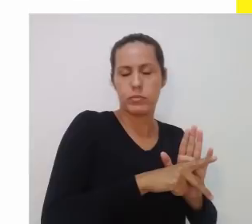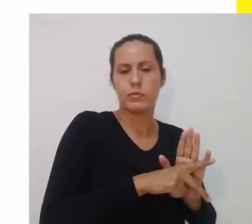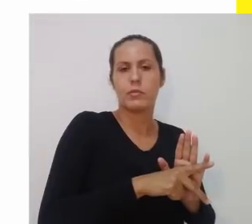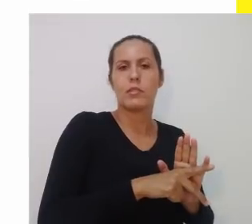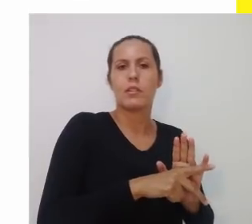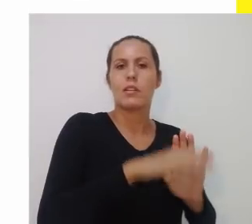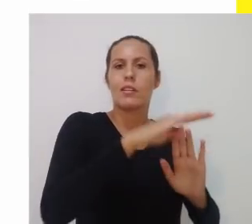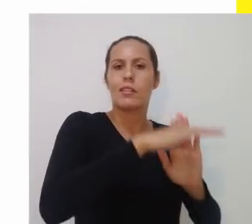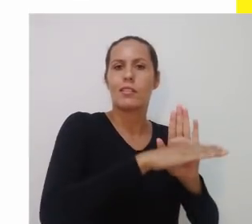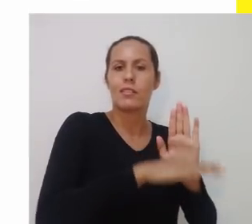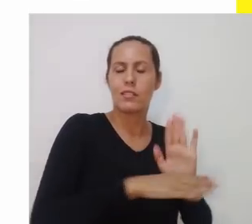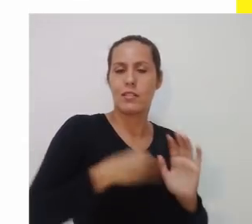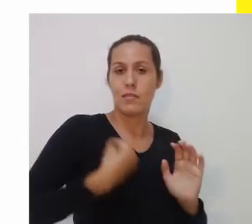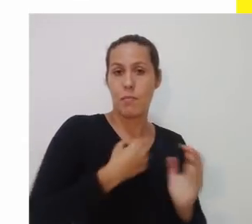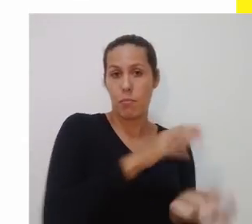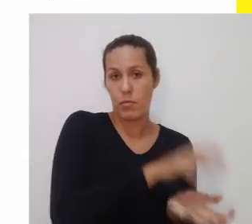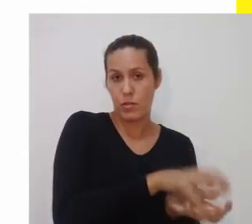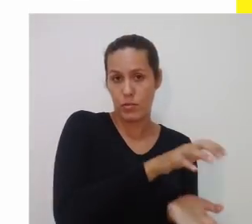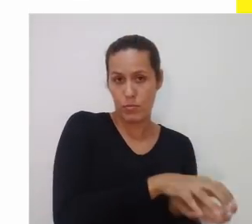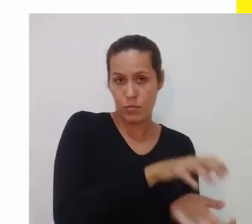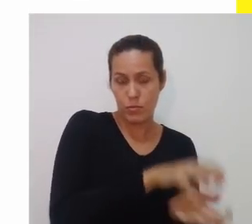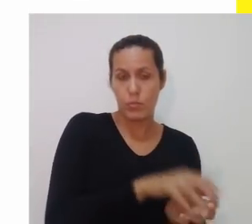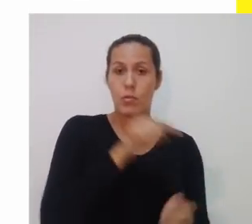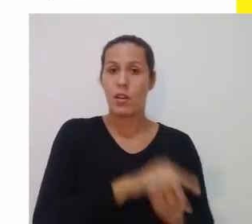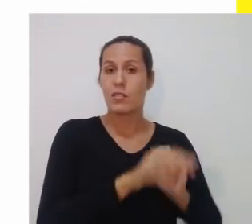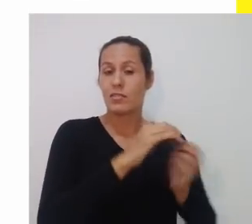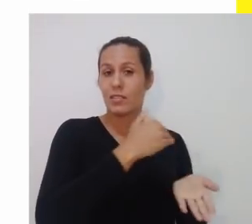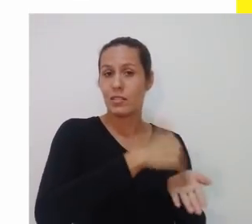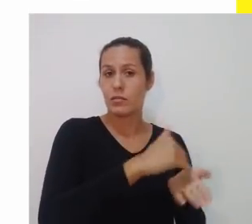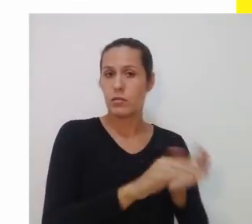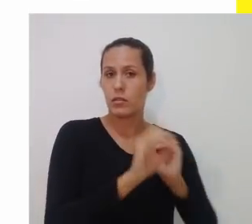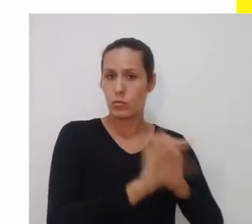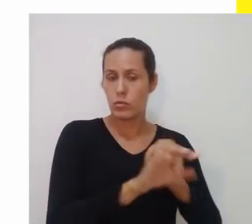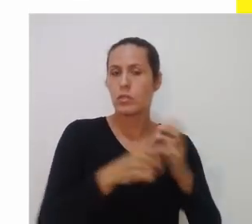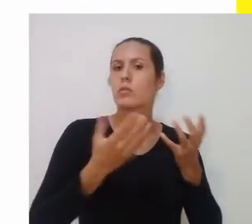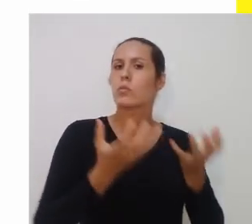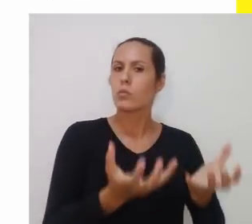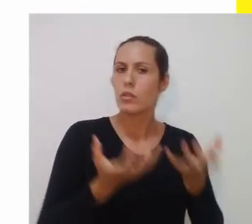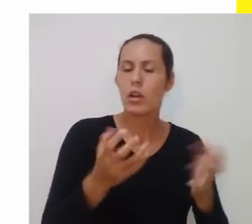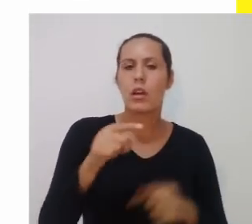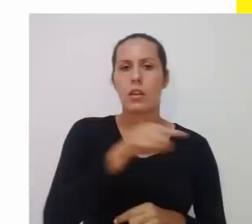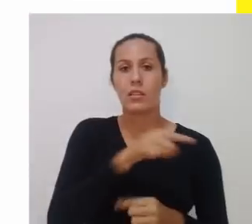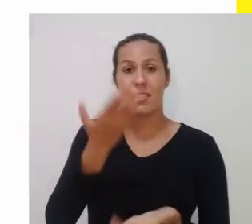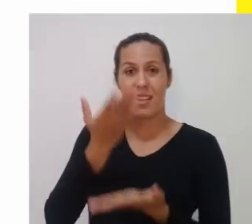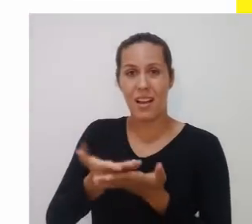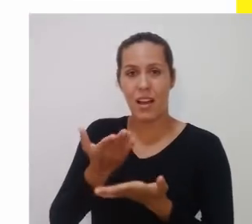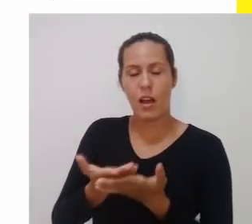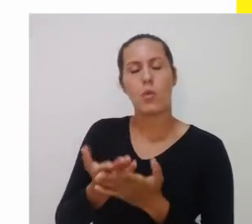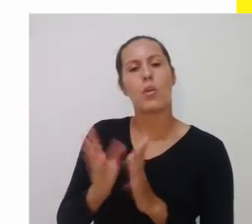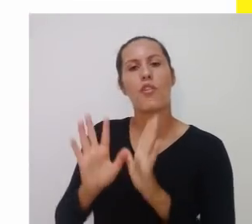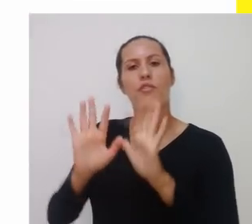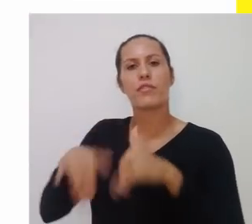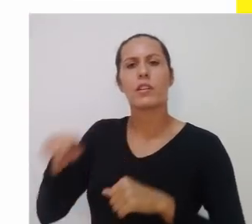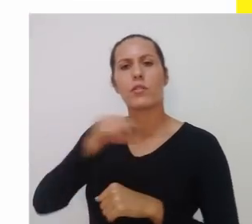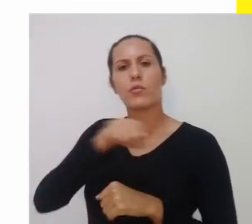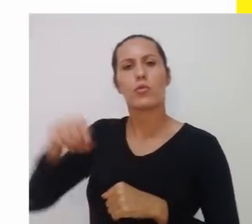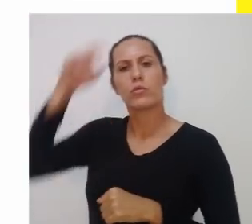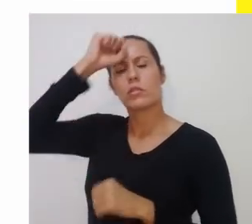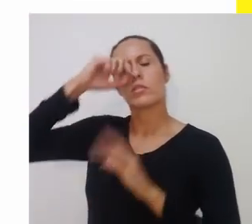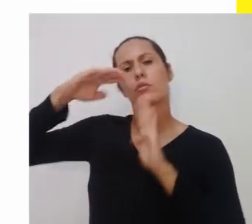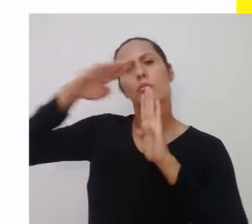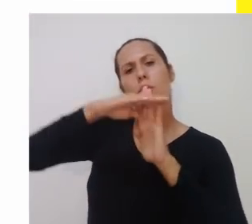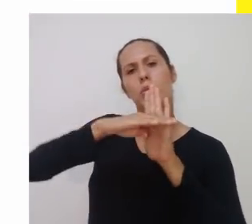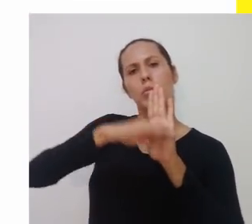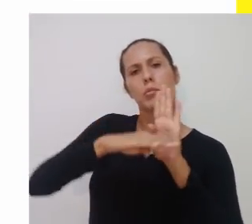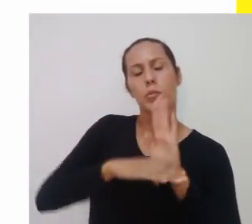uma parte do currículo de Pernambuco. É isso que a Secretaria de Educação vai querer que vocês